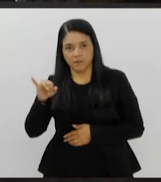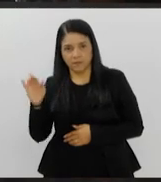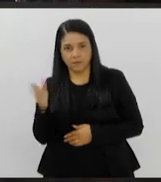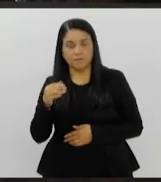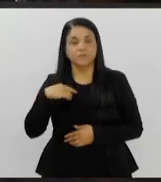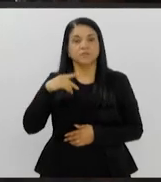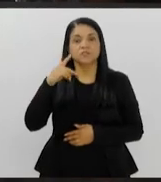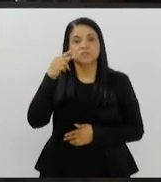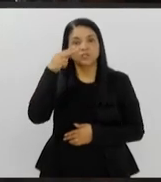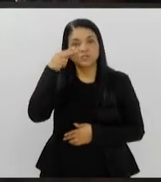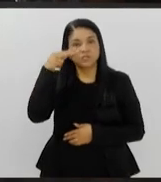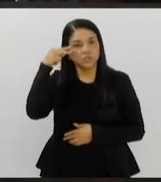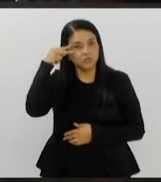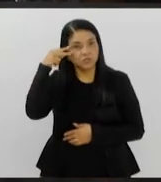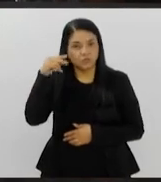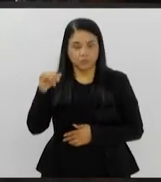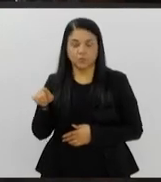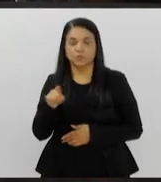Tia Ju.